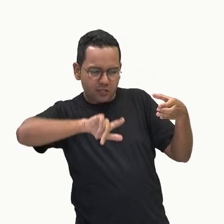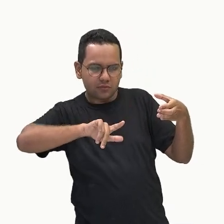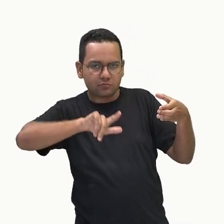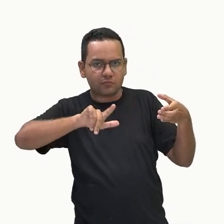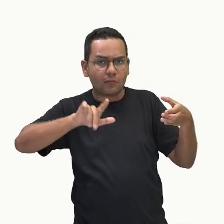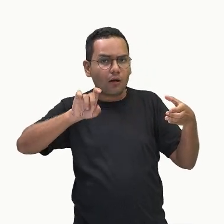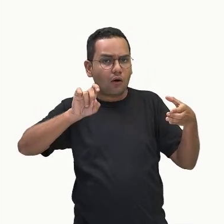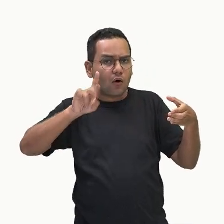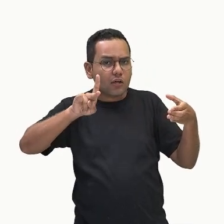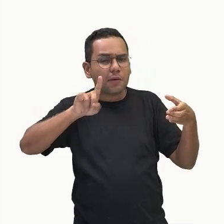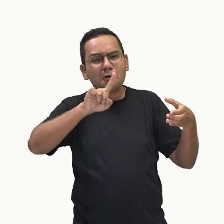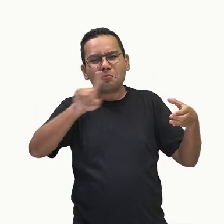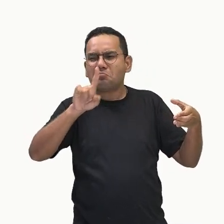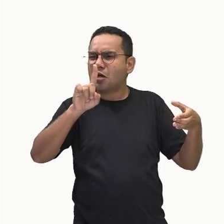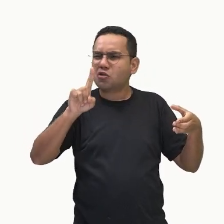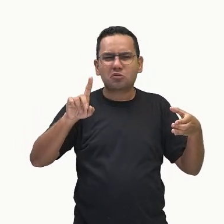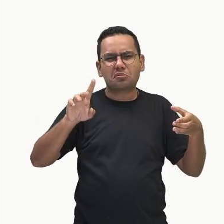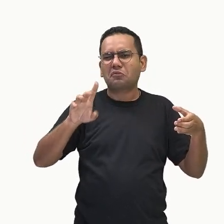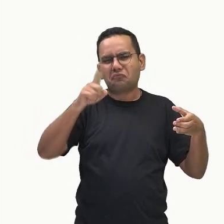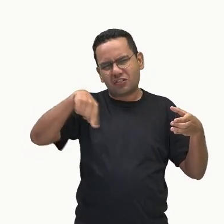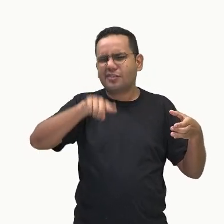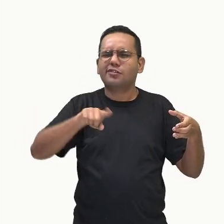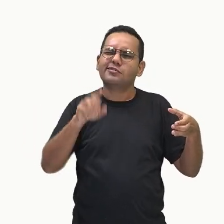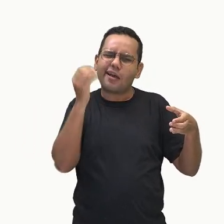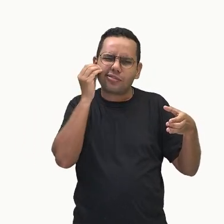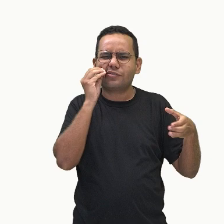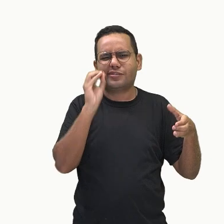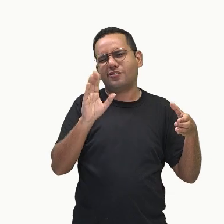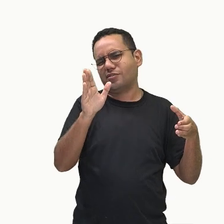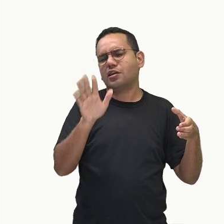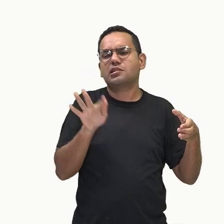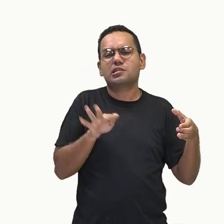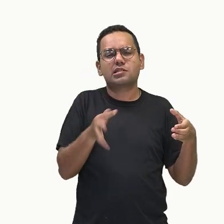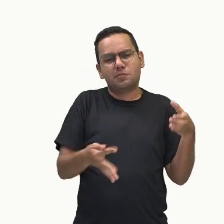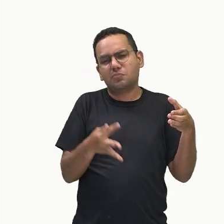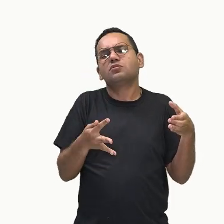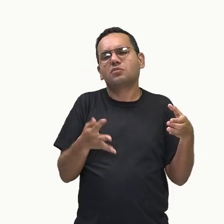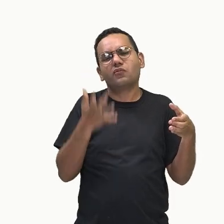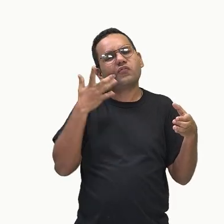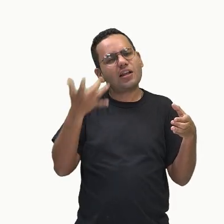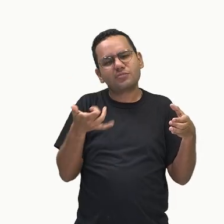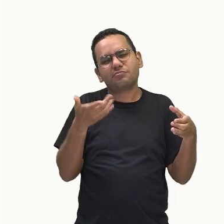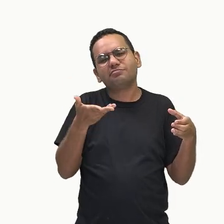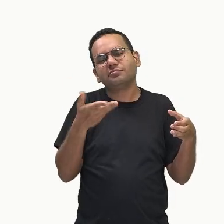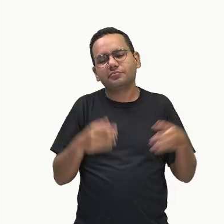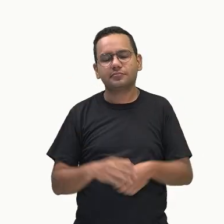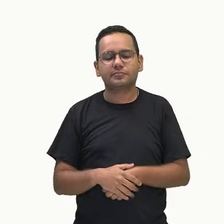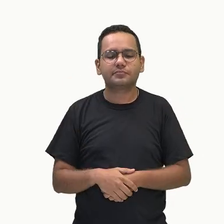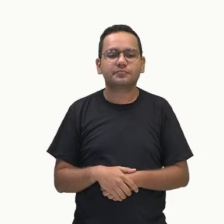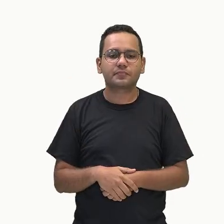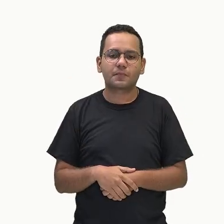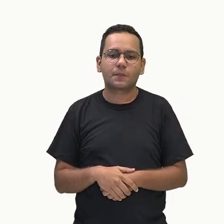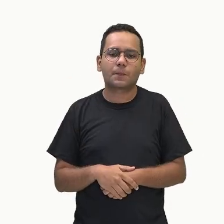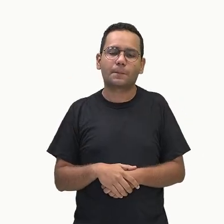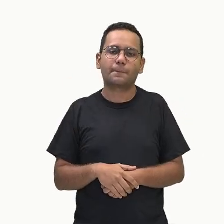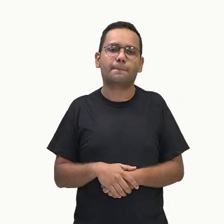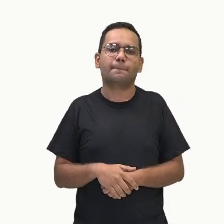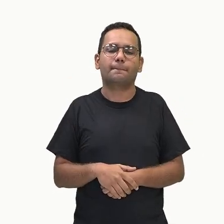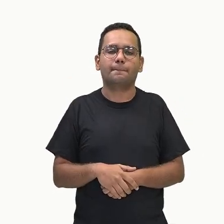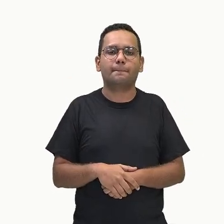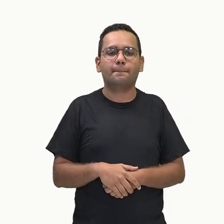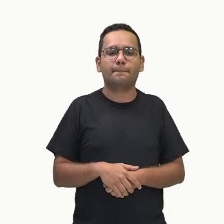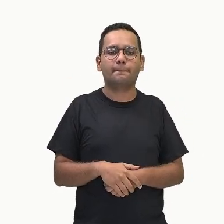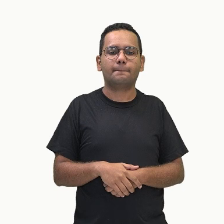nós já realizamos esse experimento em casa. Ele é muito simples, é muito prático de fazer e às vezes a gente consegue perceber isso,